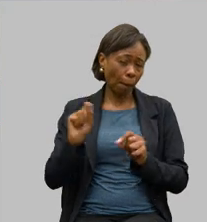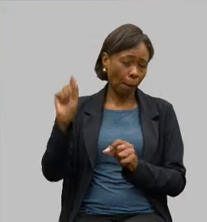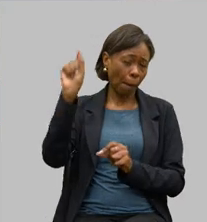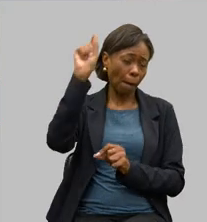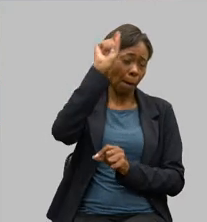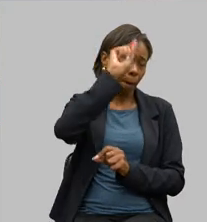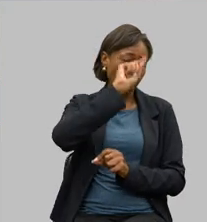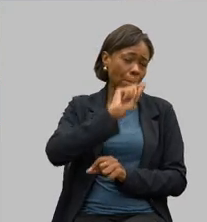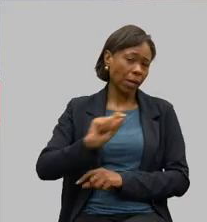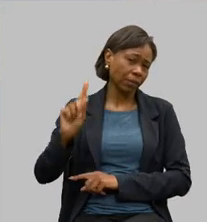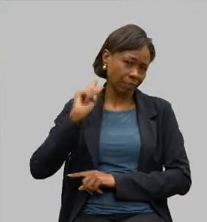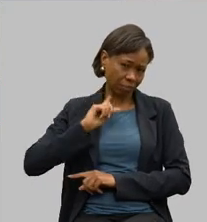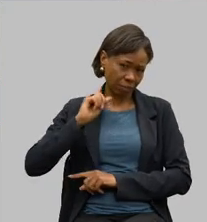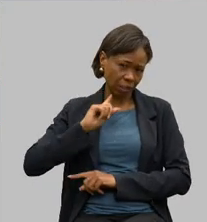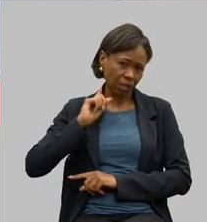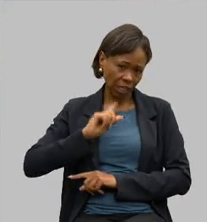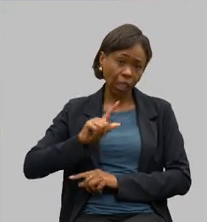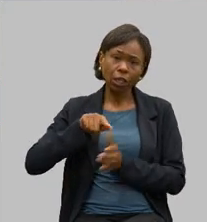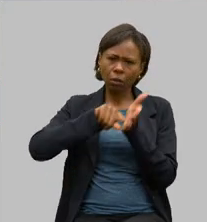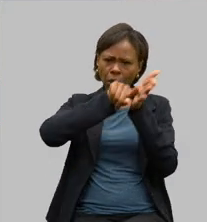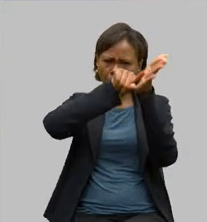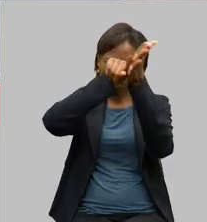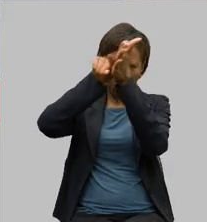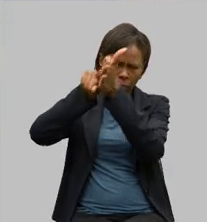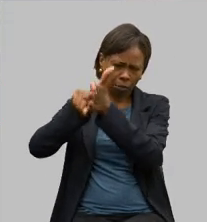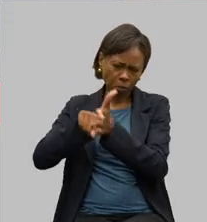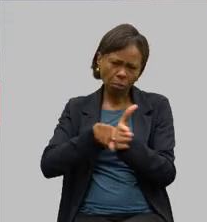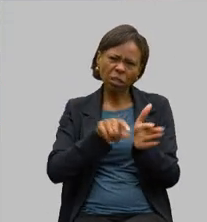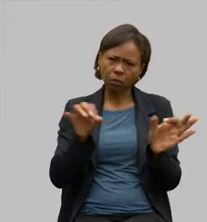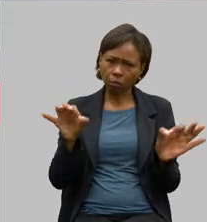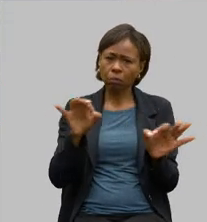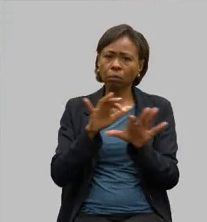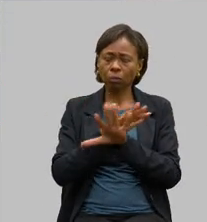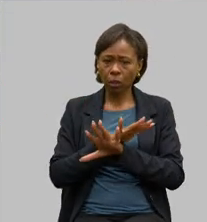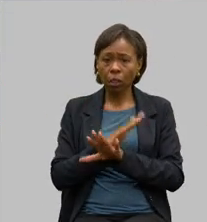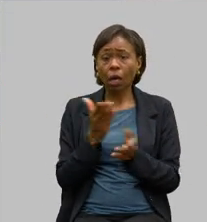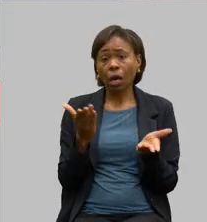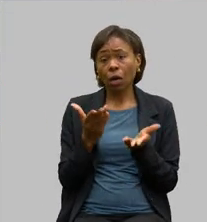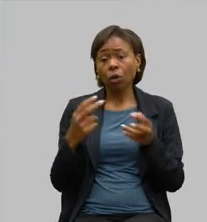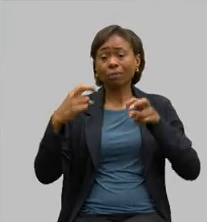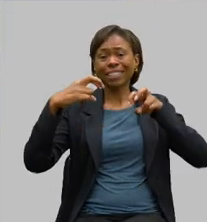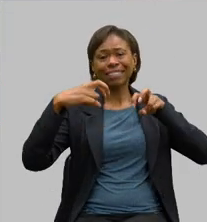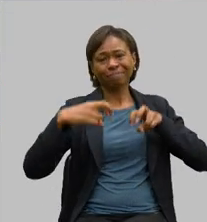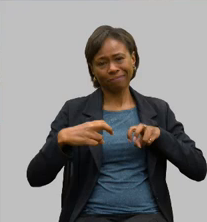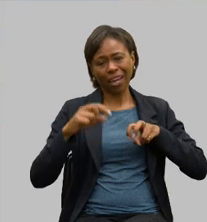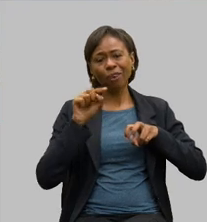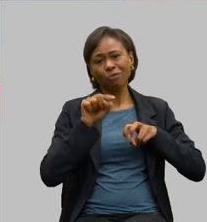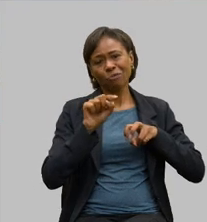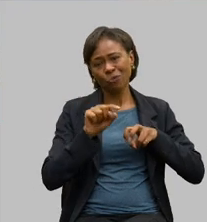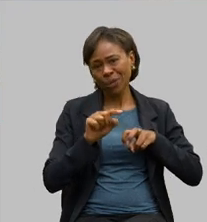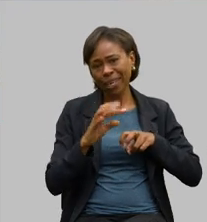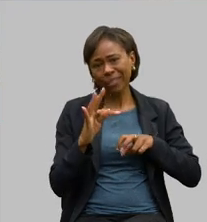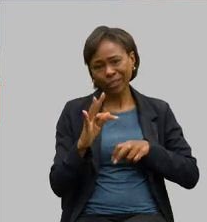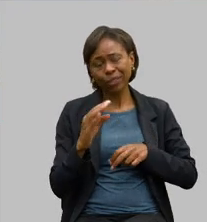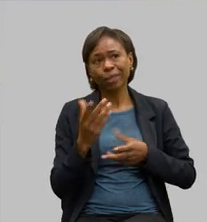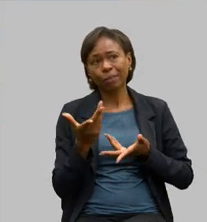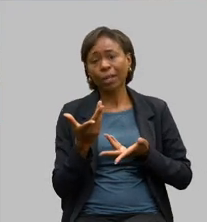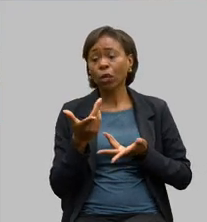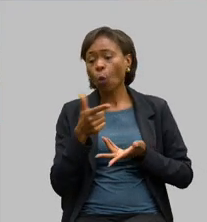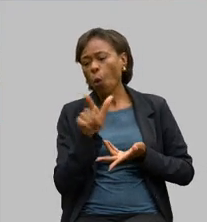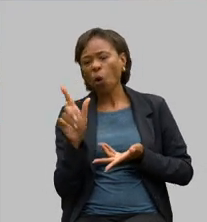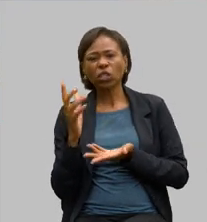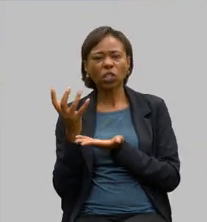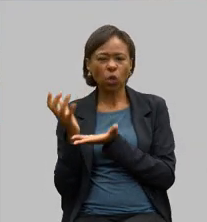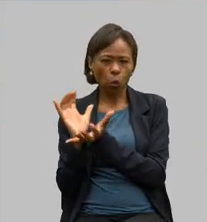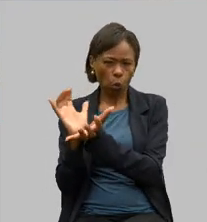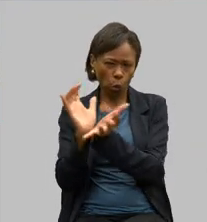tá Tá feito Pronto né agora agora tem que eh sentar com tizumba e uma equipe multidisciplinar com apoio também